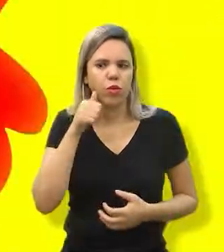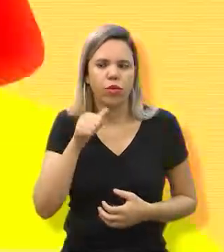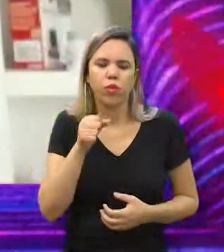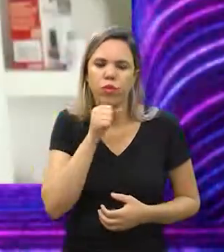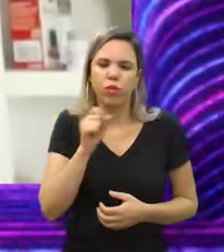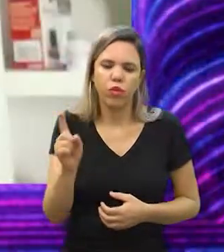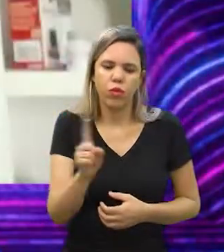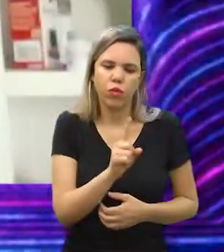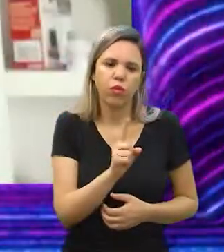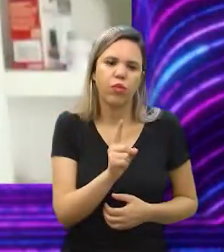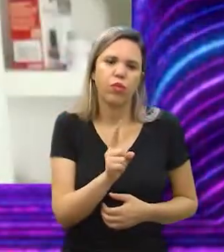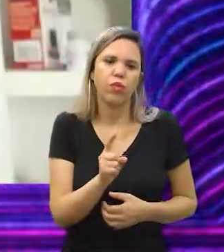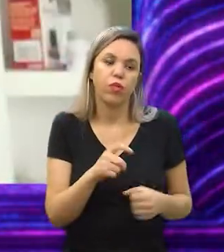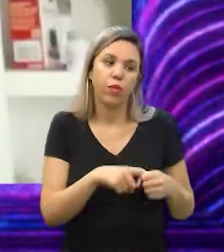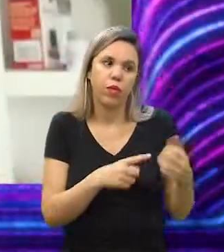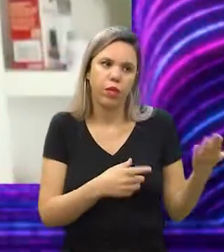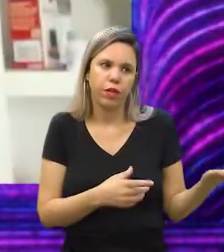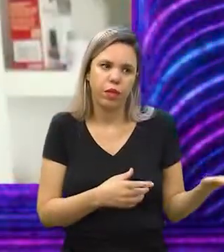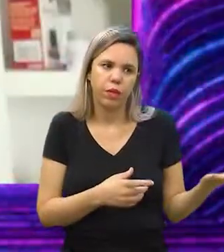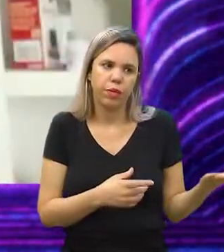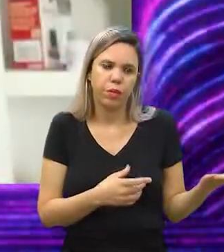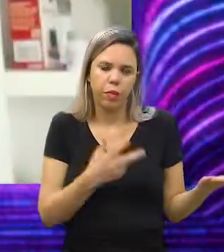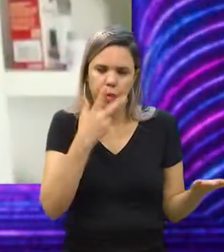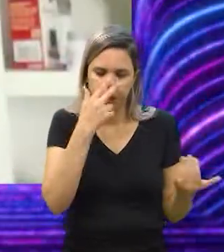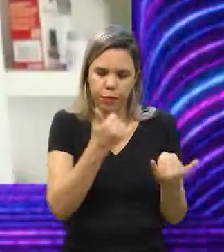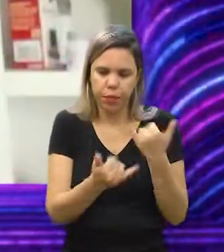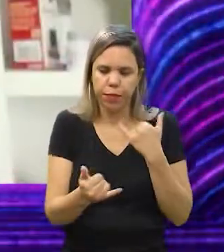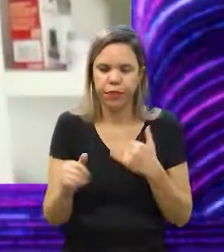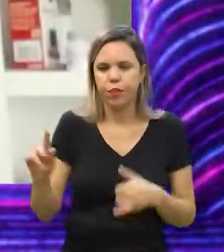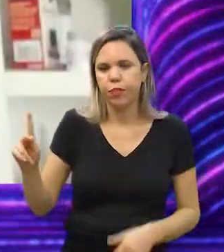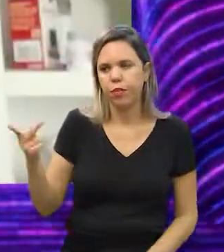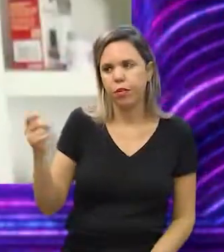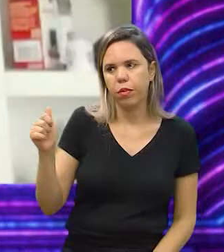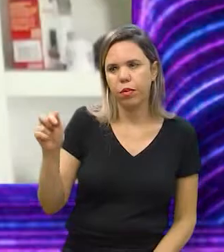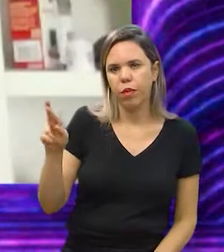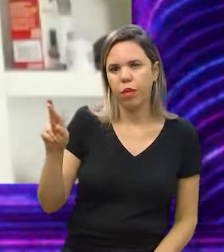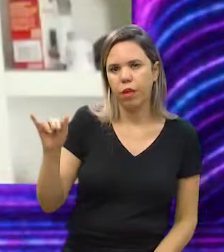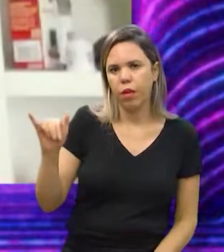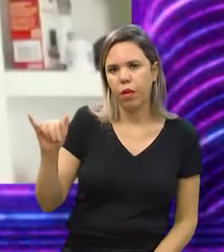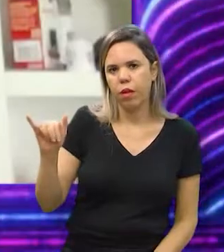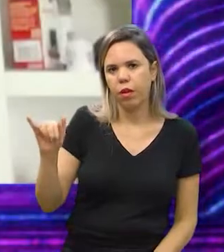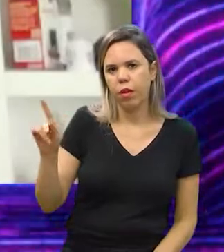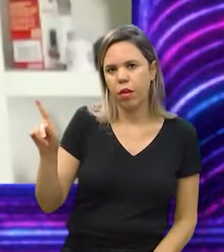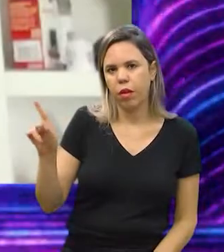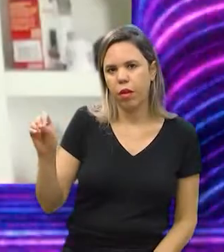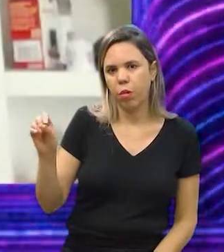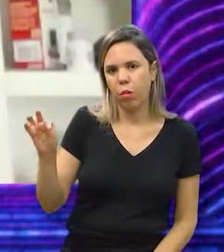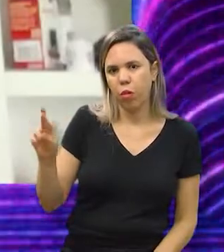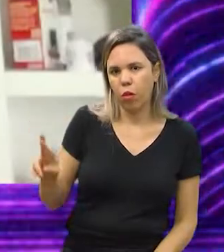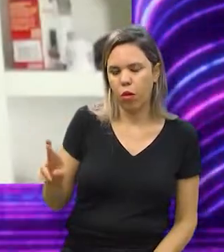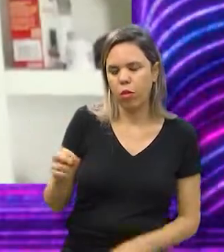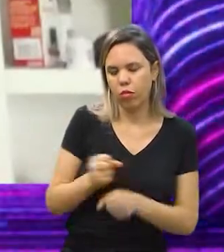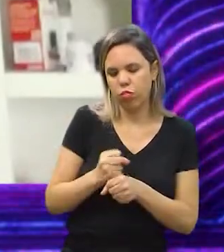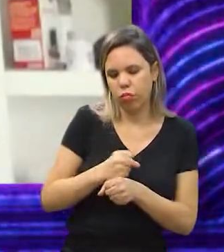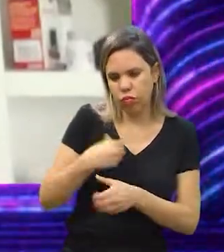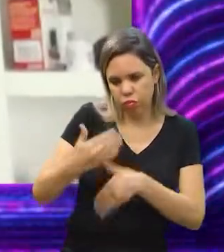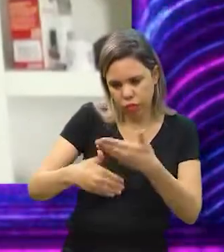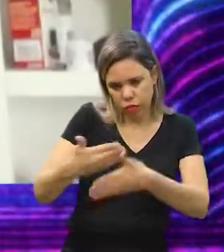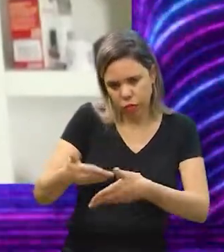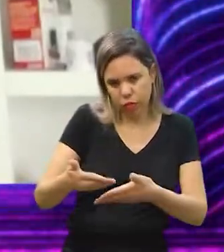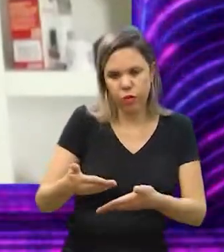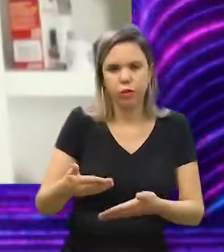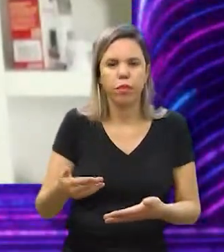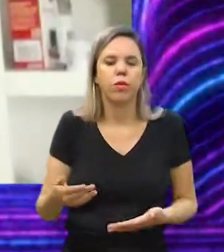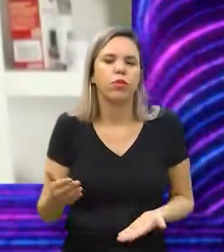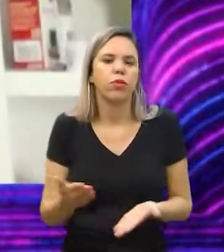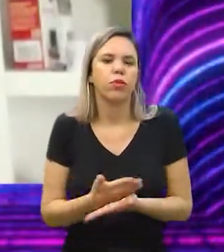atrás dele. Então é como muito parecido com o Harry Potter nesse ponto, porque passam-se os anos, né? Se você